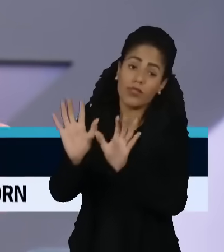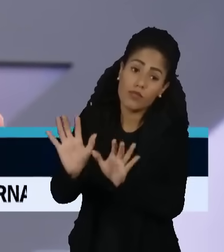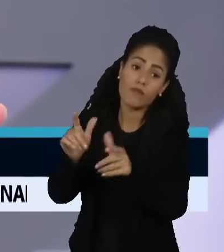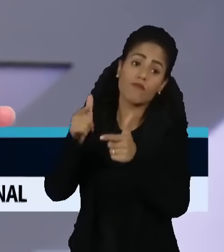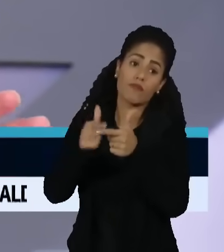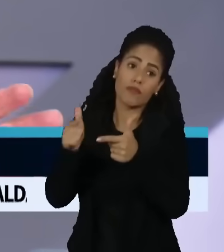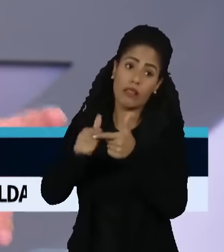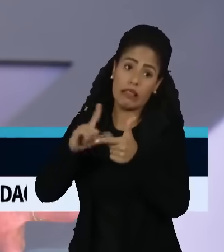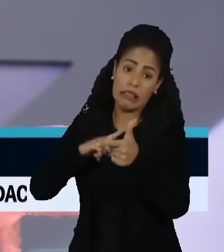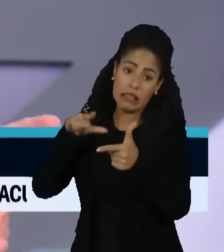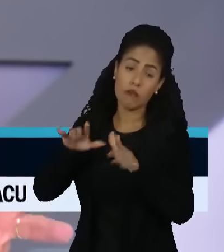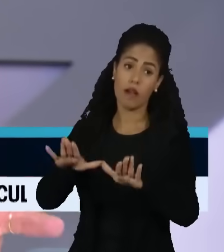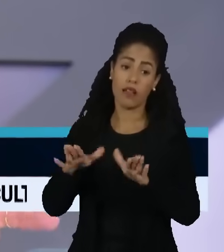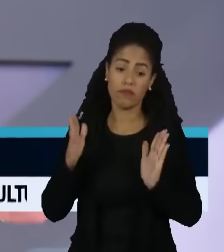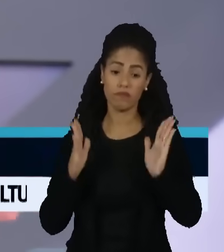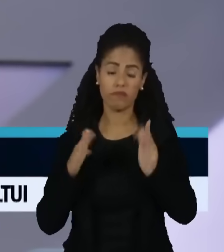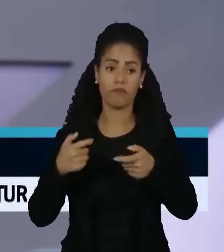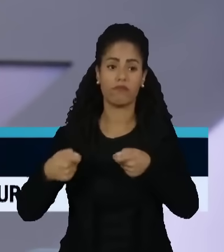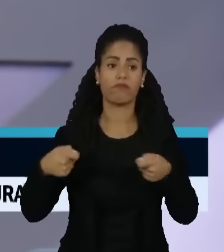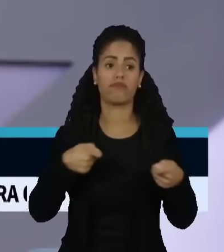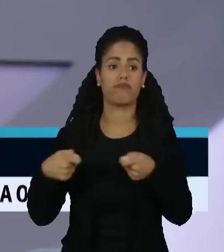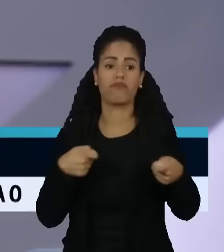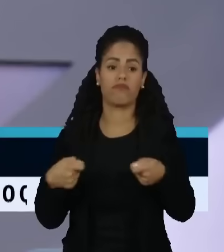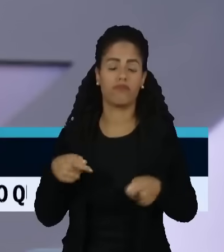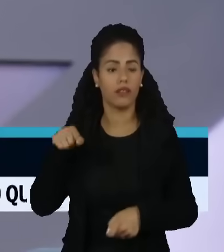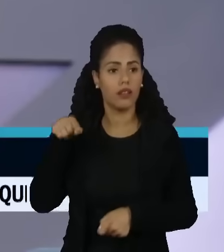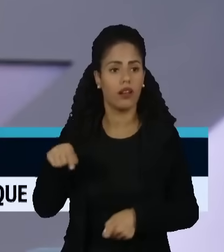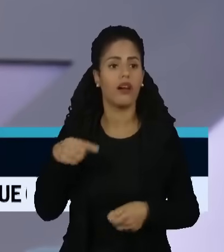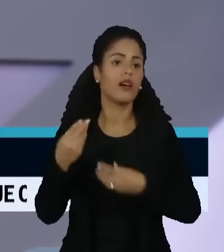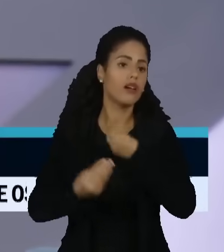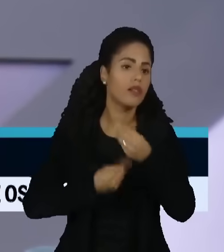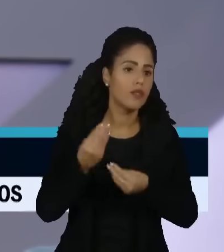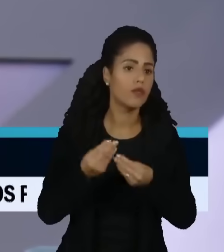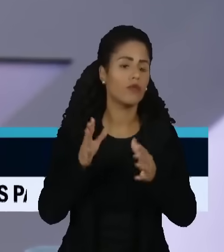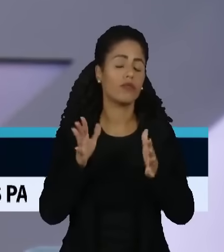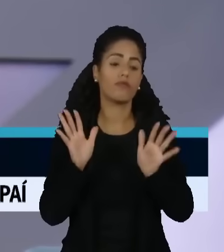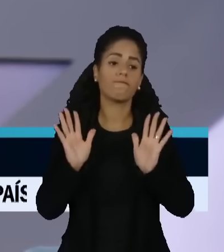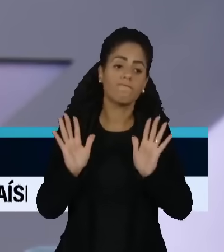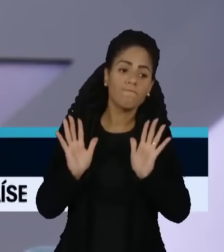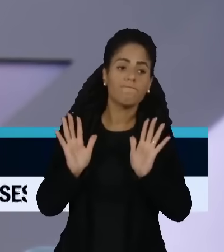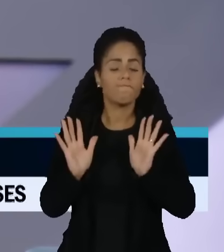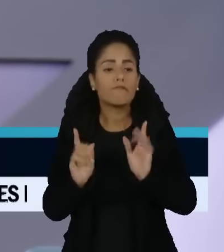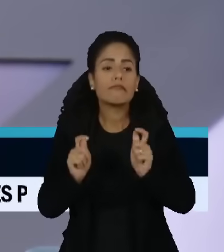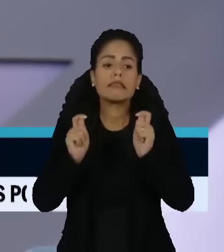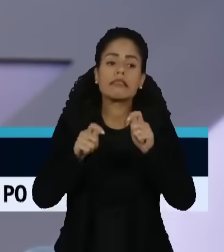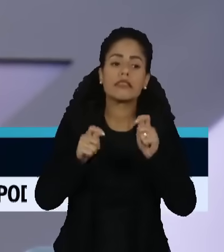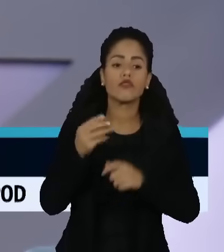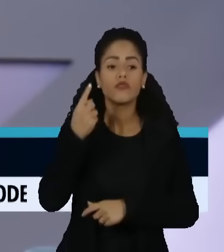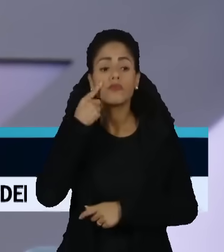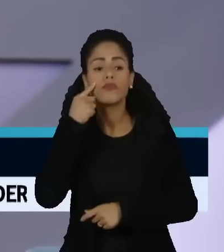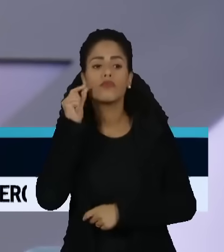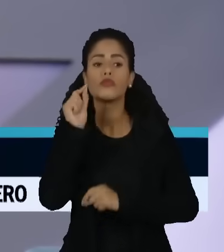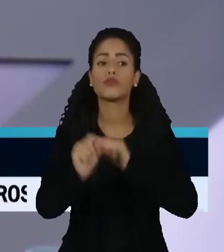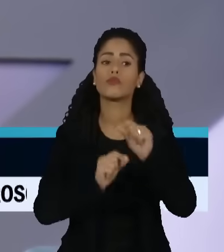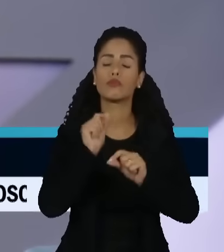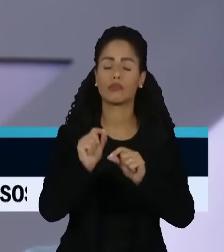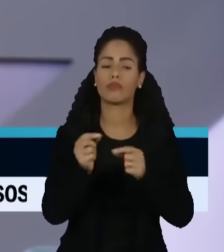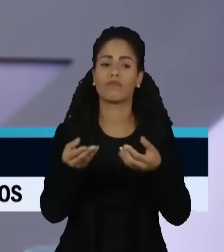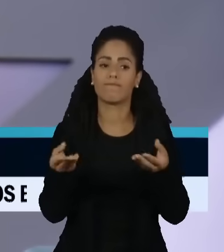nessa situação de guerra, naturalmente, há uma coesão. Mas, de qualquer forma, eu acho que a gente vai ver,